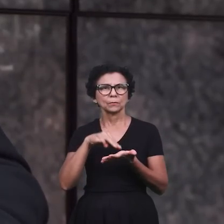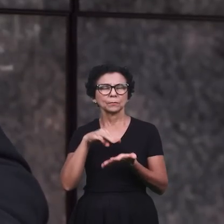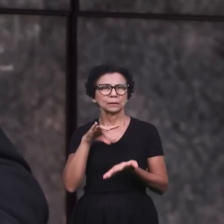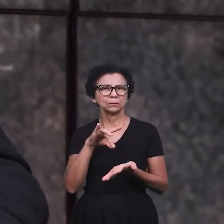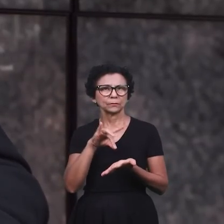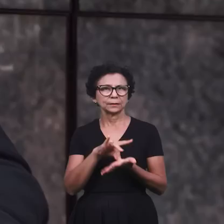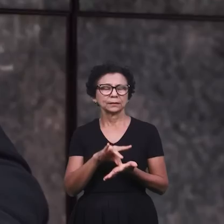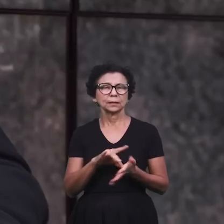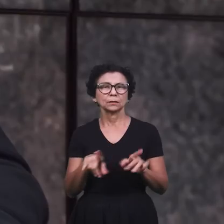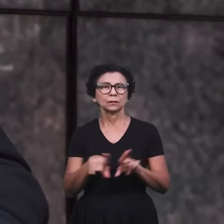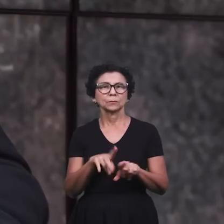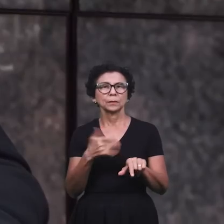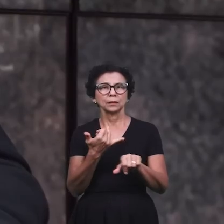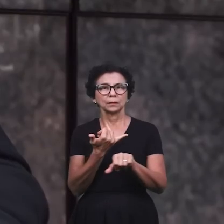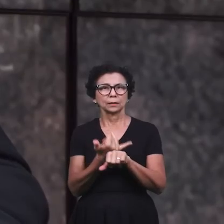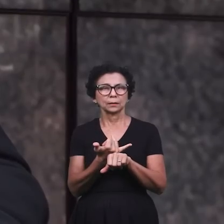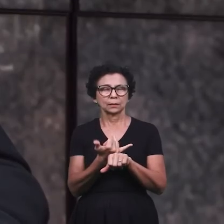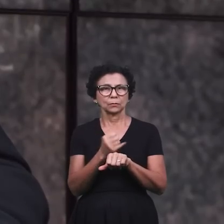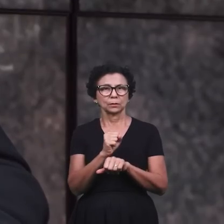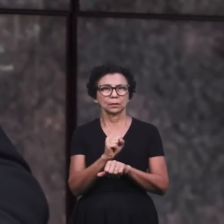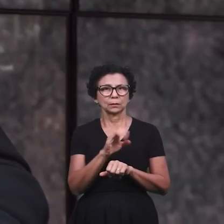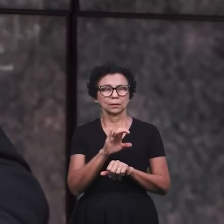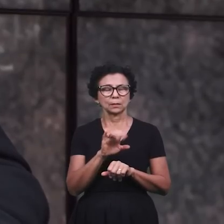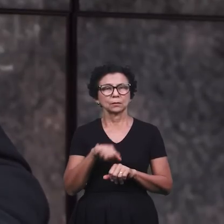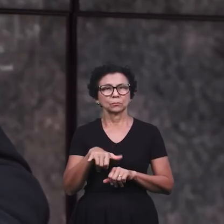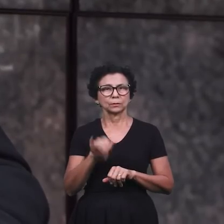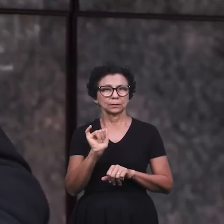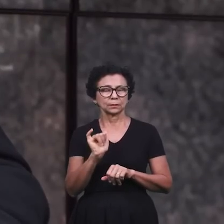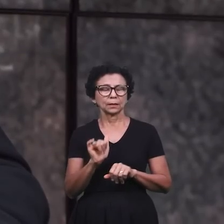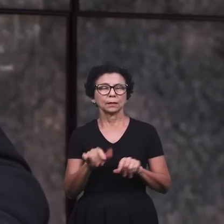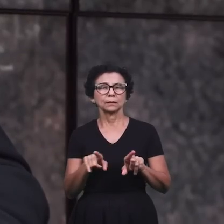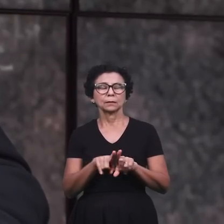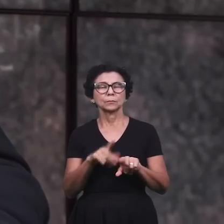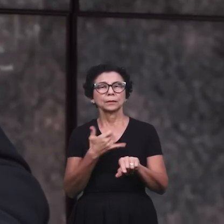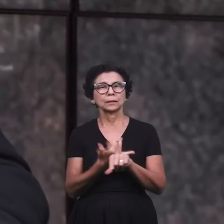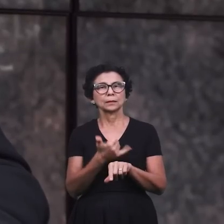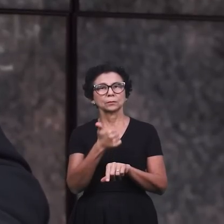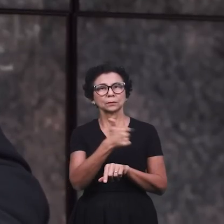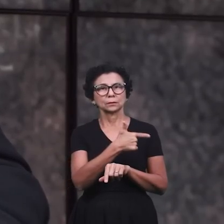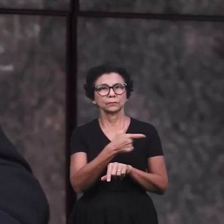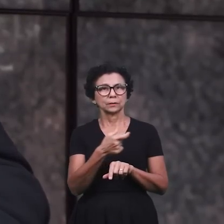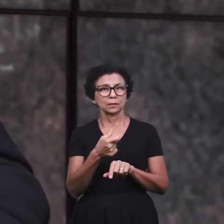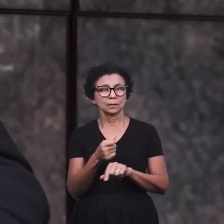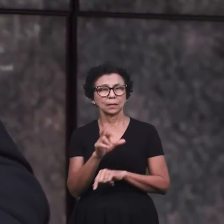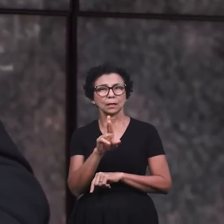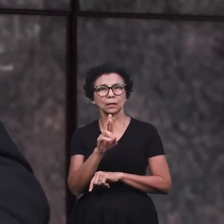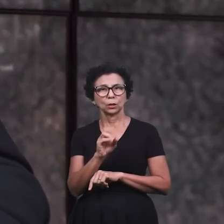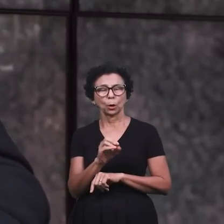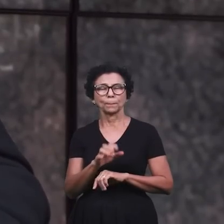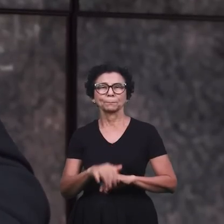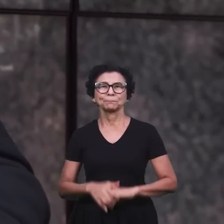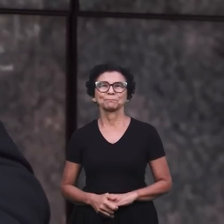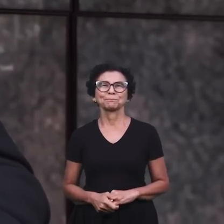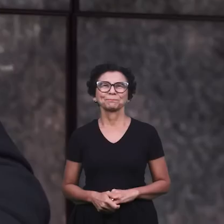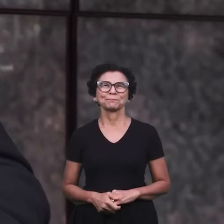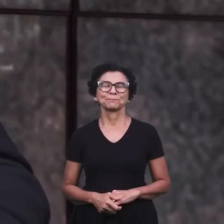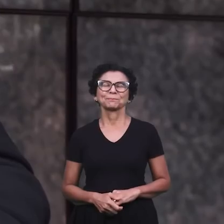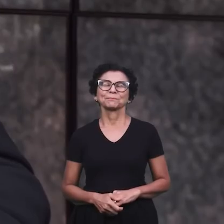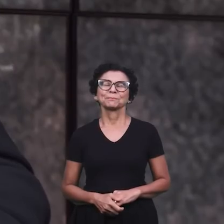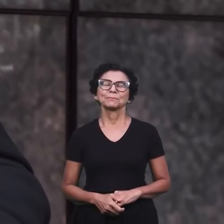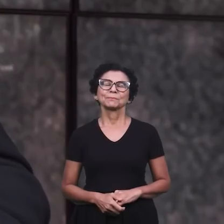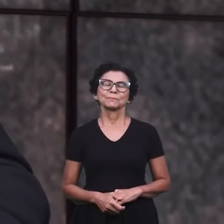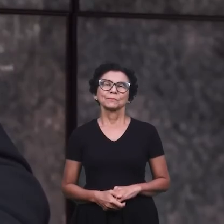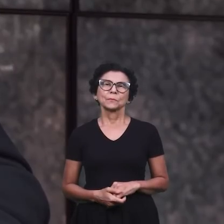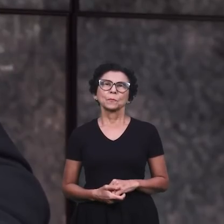85 Sky, 126 Embratel. O nosso assunto de